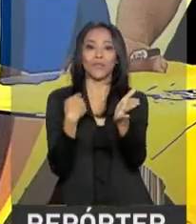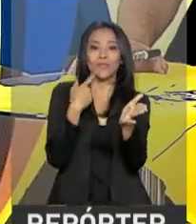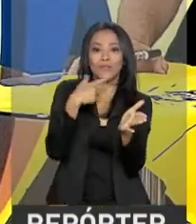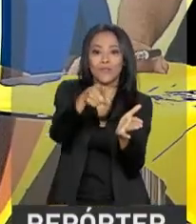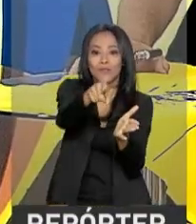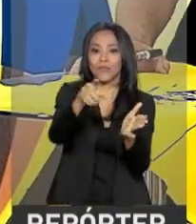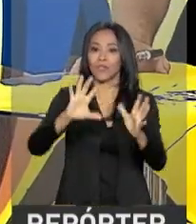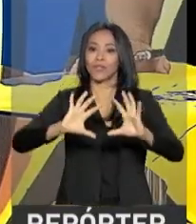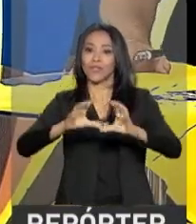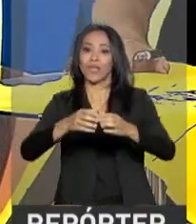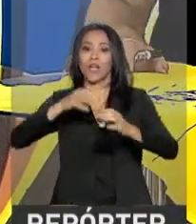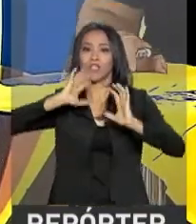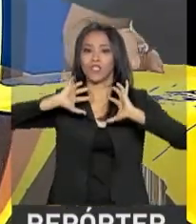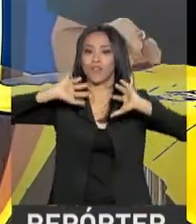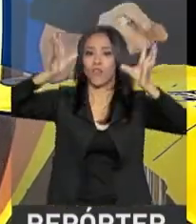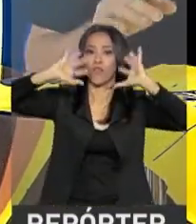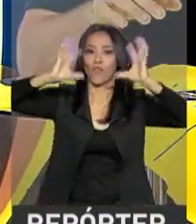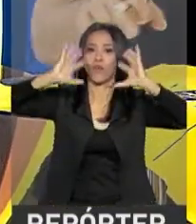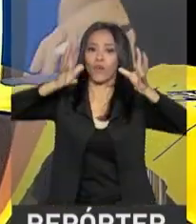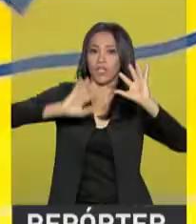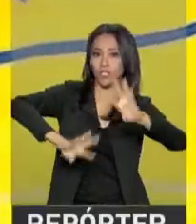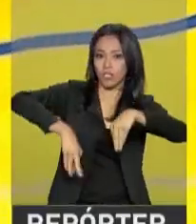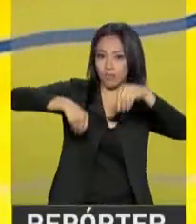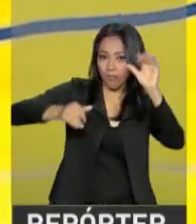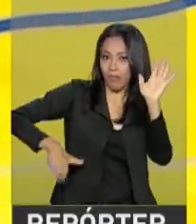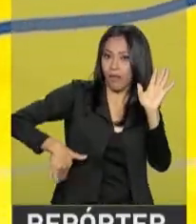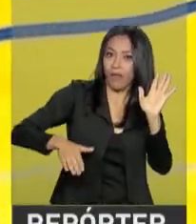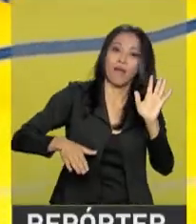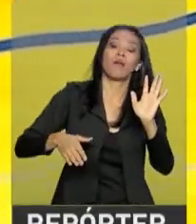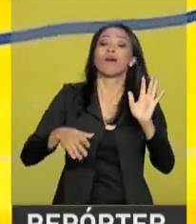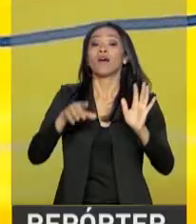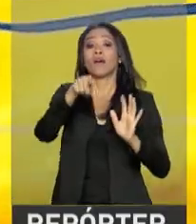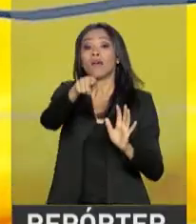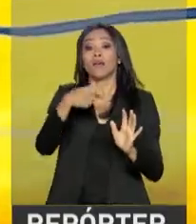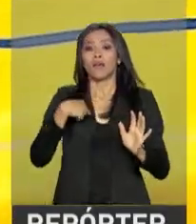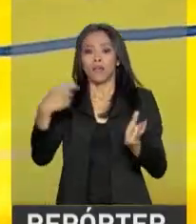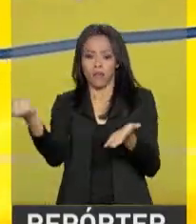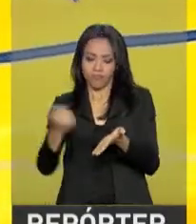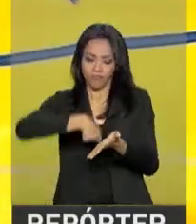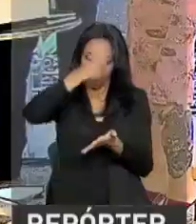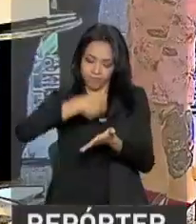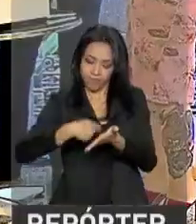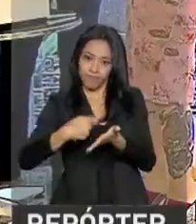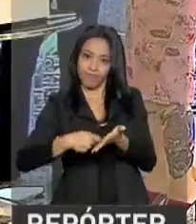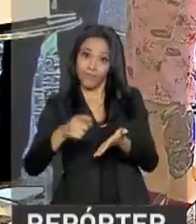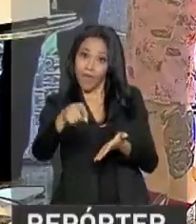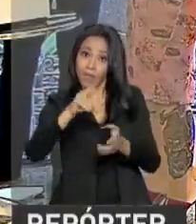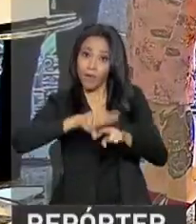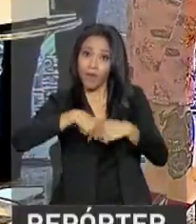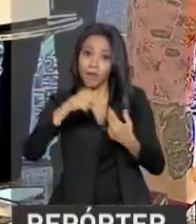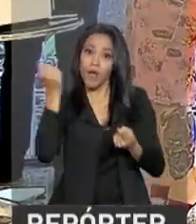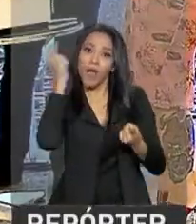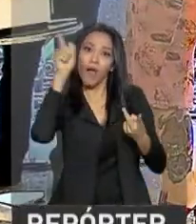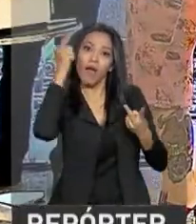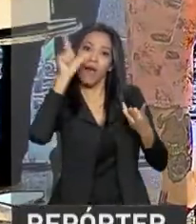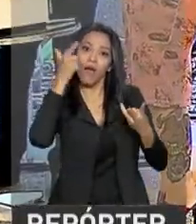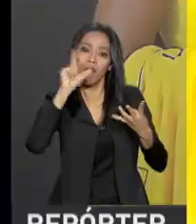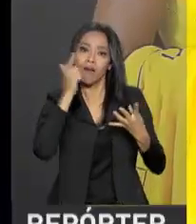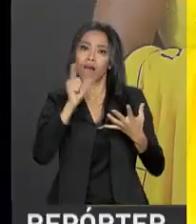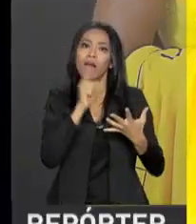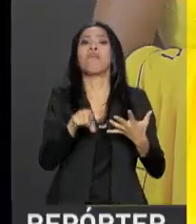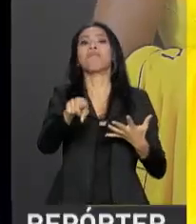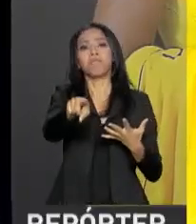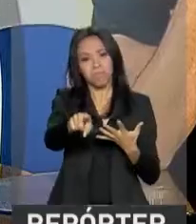de jogadores de vôlei de praia alison bruno a razão para tanta popularidade está nas conquistas dos atletas